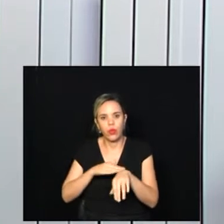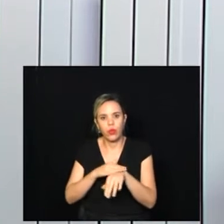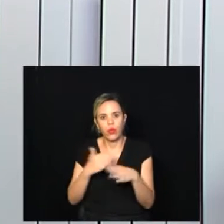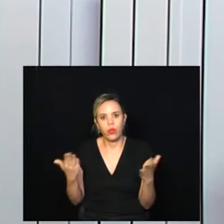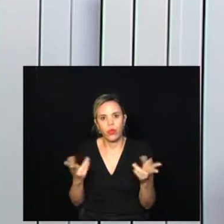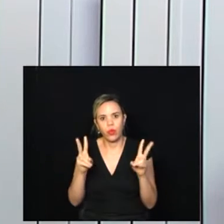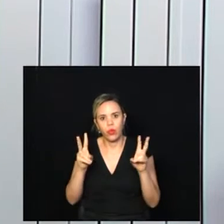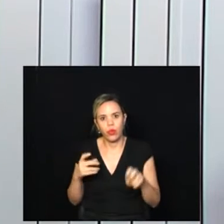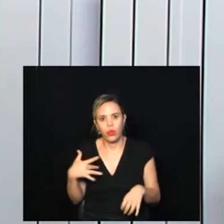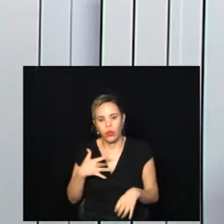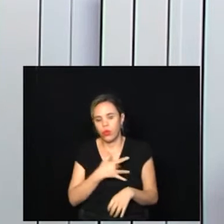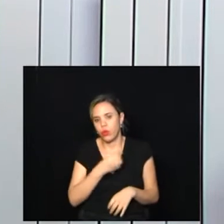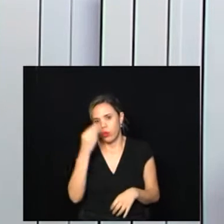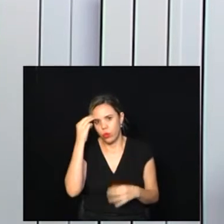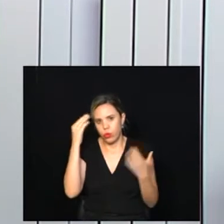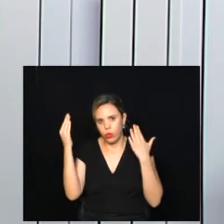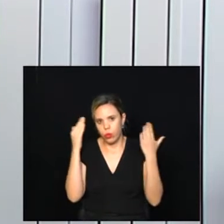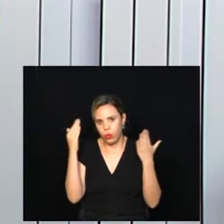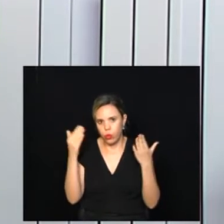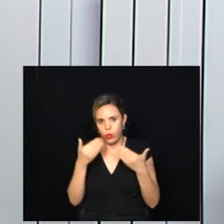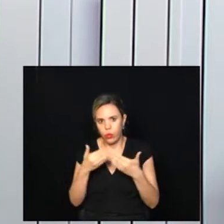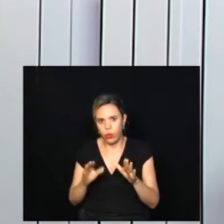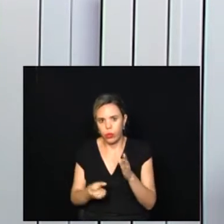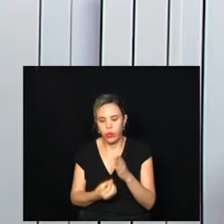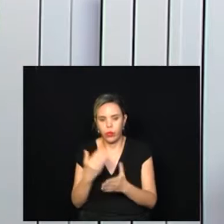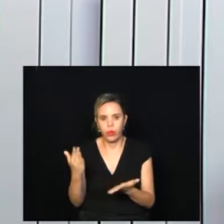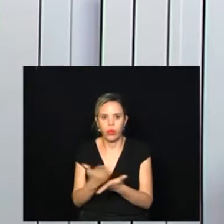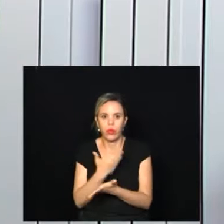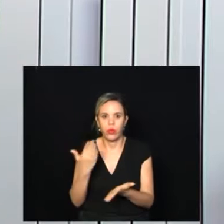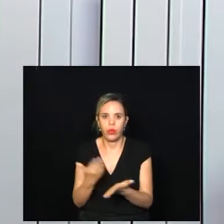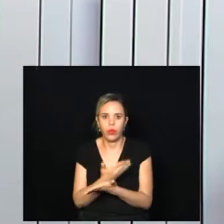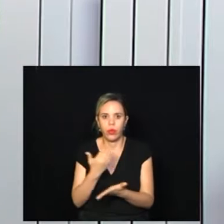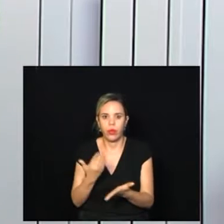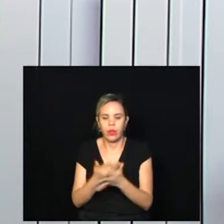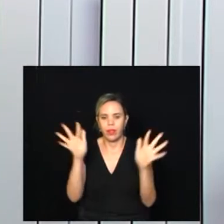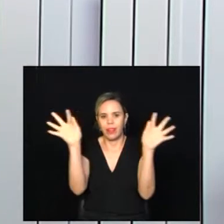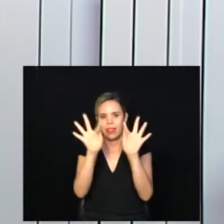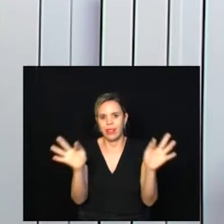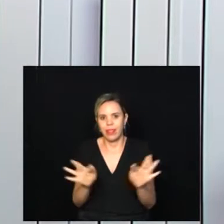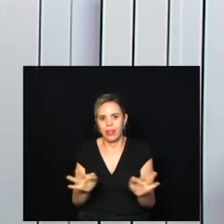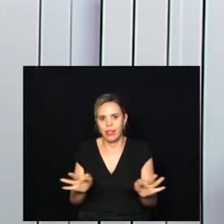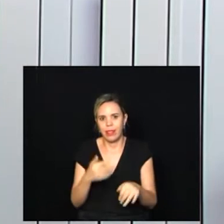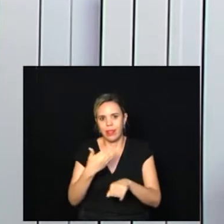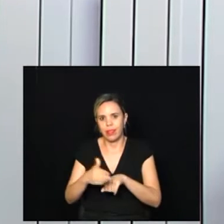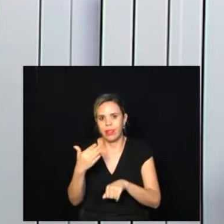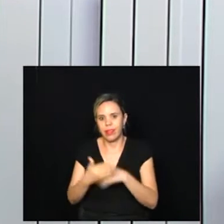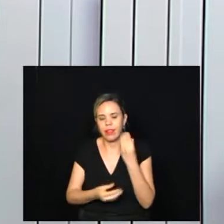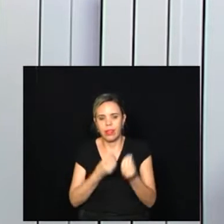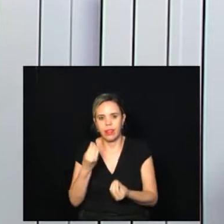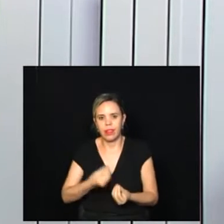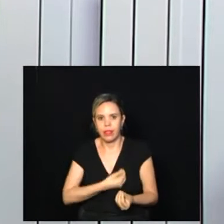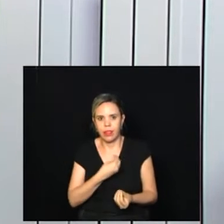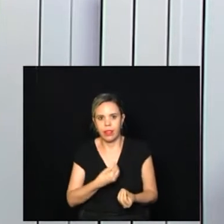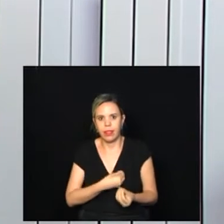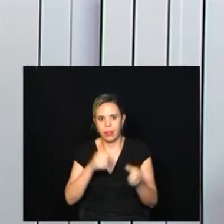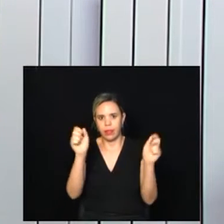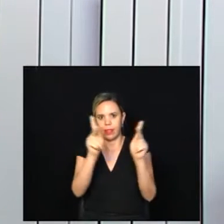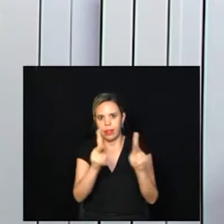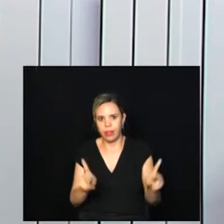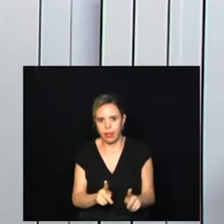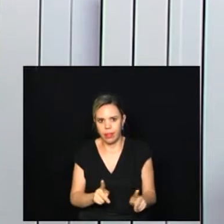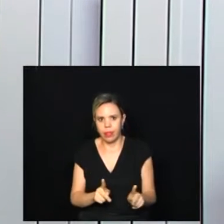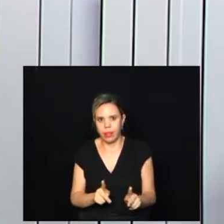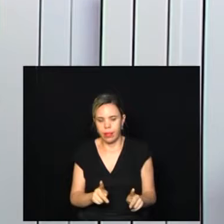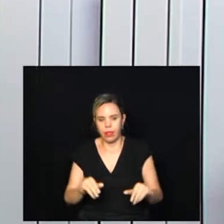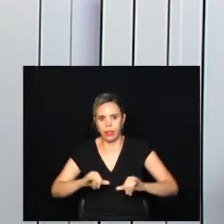hoje saúde mental, porque foi lançado o livro Felicidade na Prática: Como Viver em Paz com